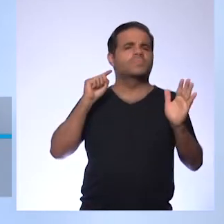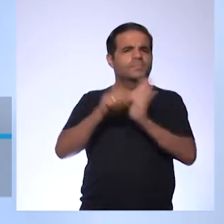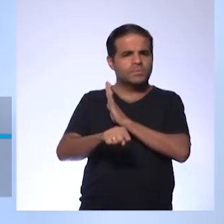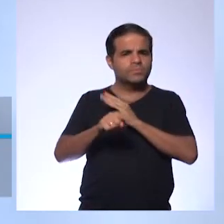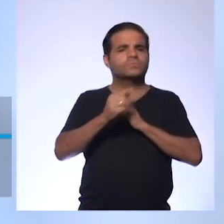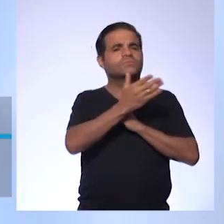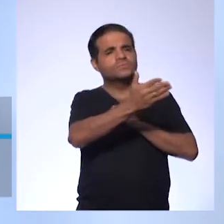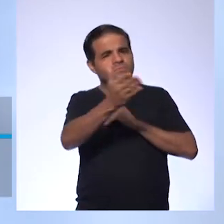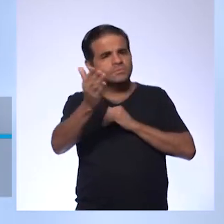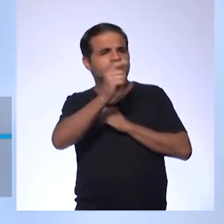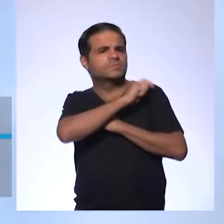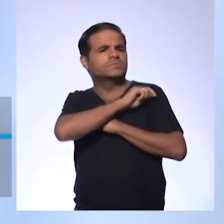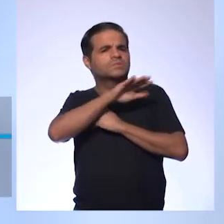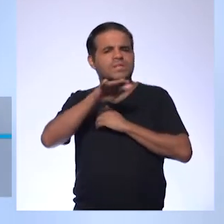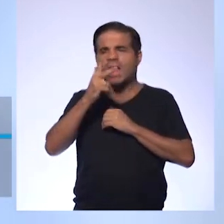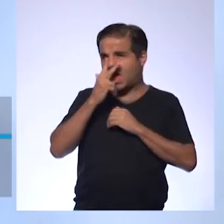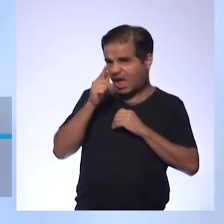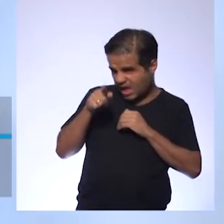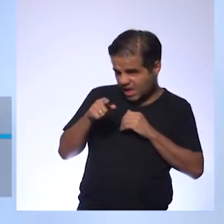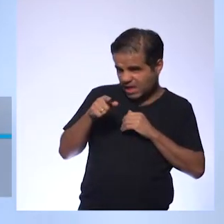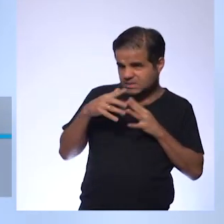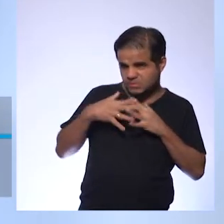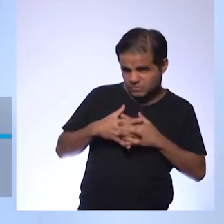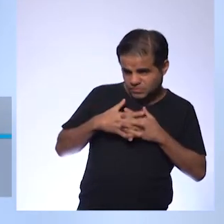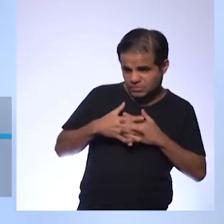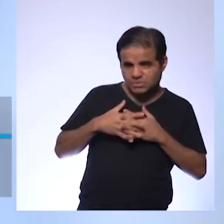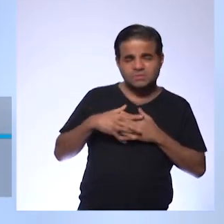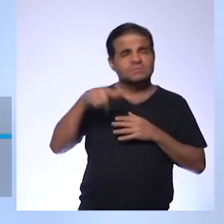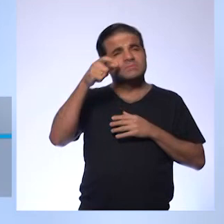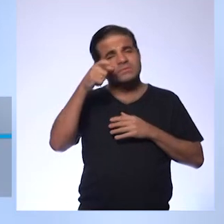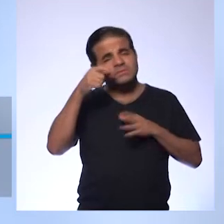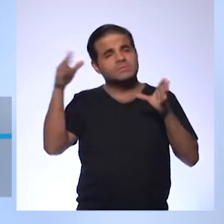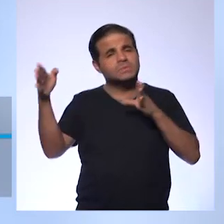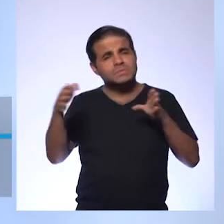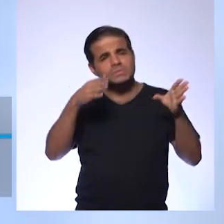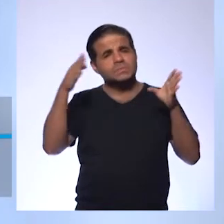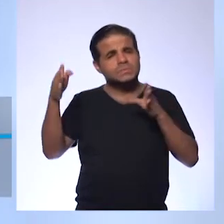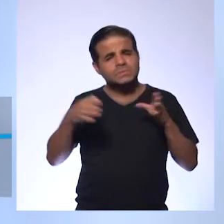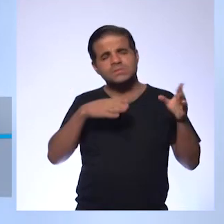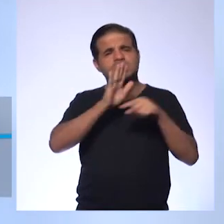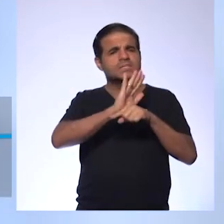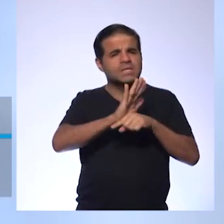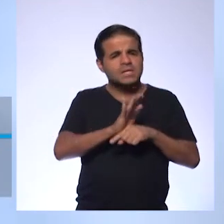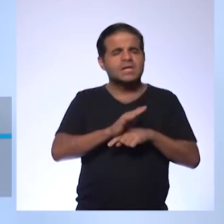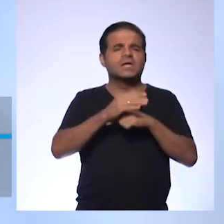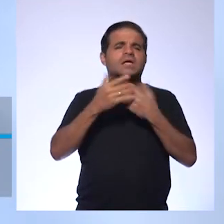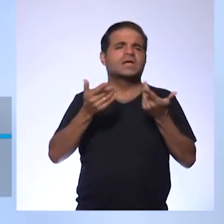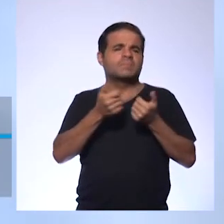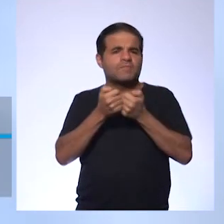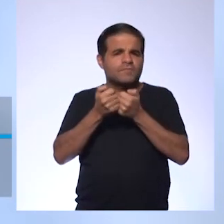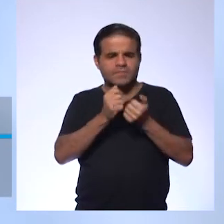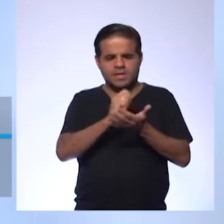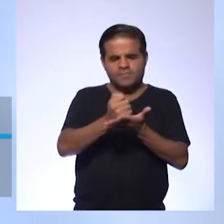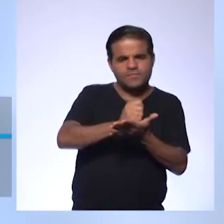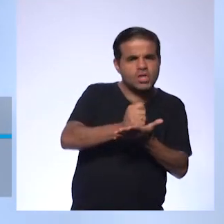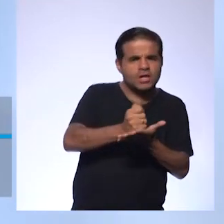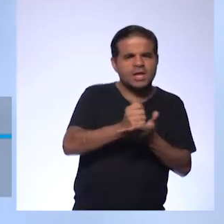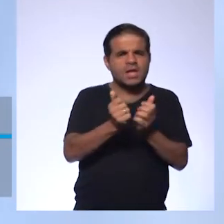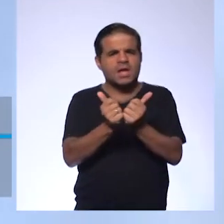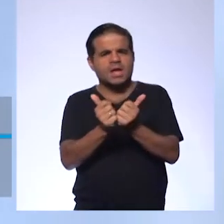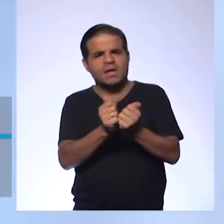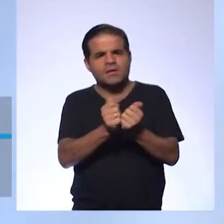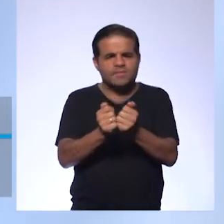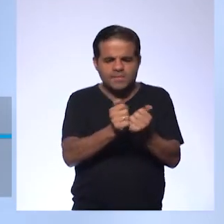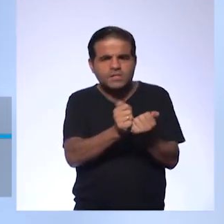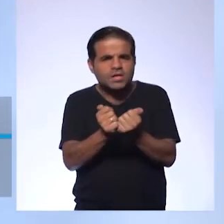para os nossos alunos. Você Ter, acha que as né? pessoas confundiriam, assim, assistindo a tanto cinema, videogame, né? Olha, sabe o que é